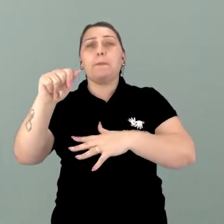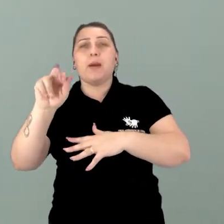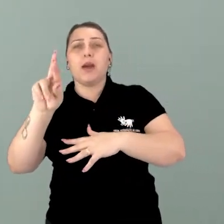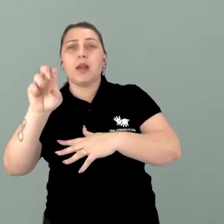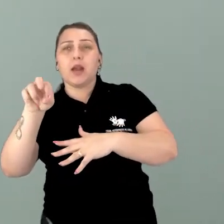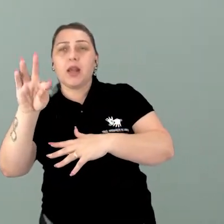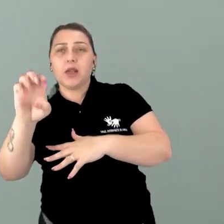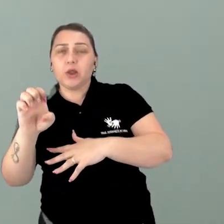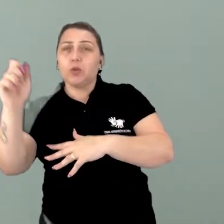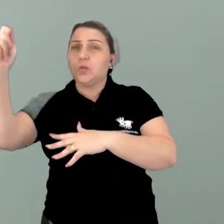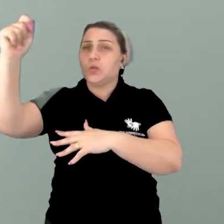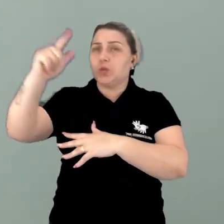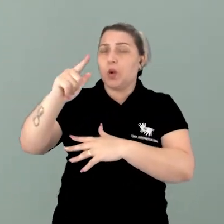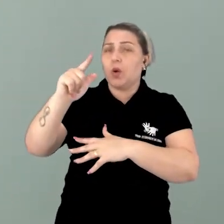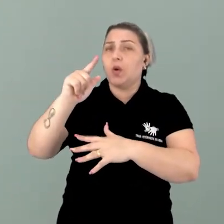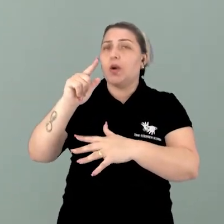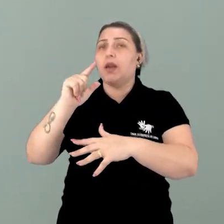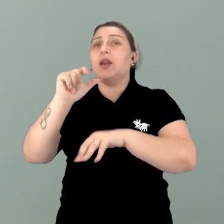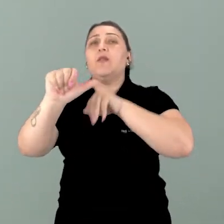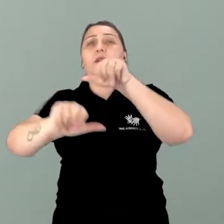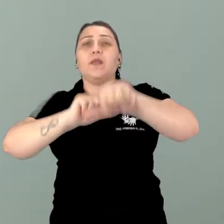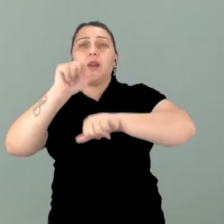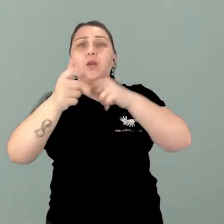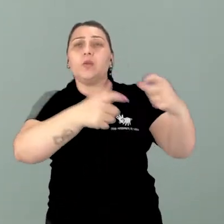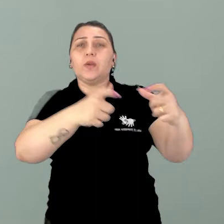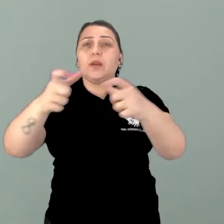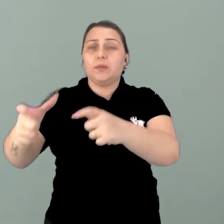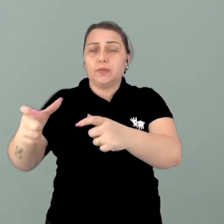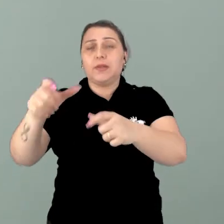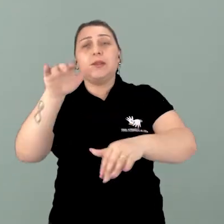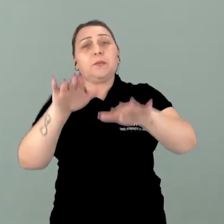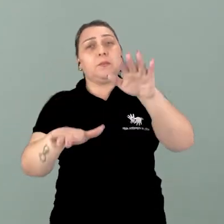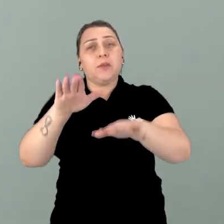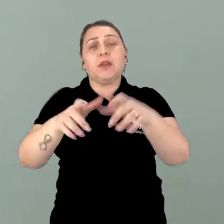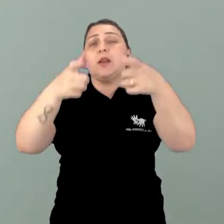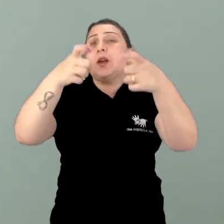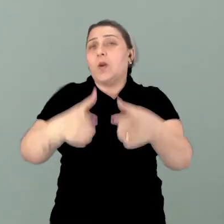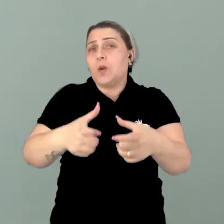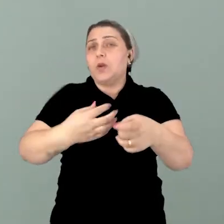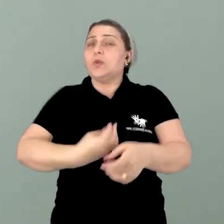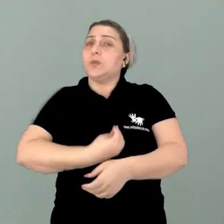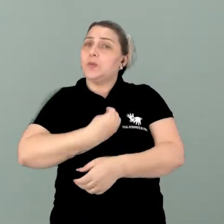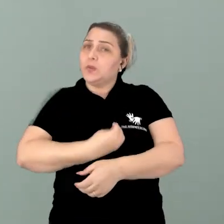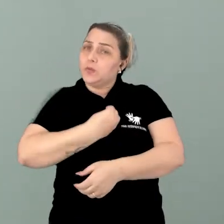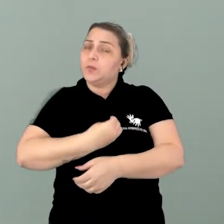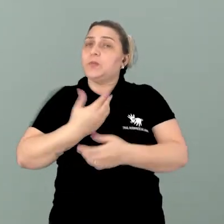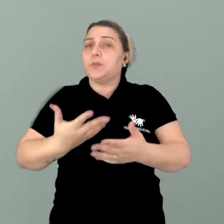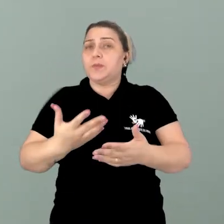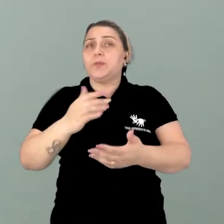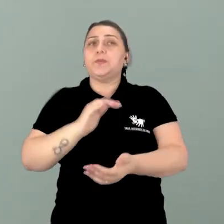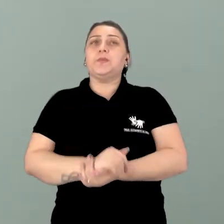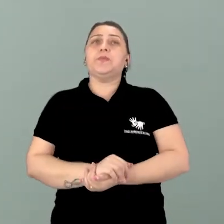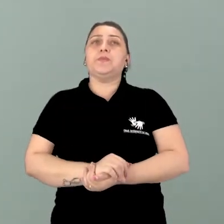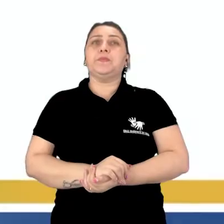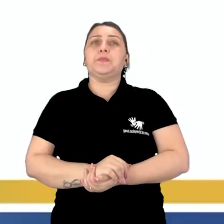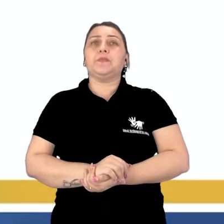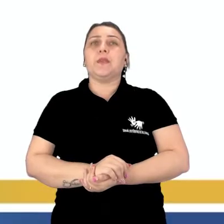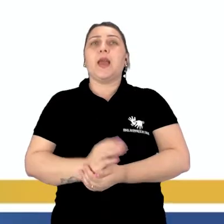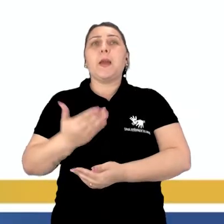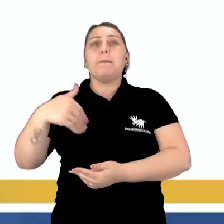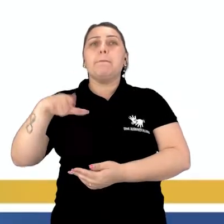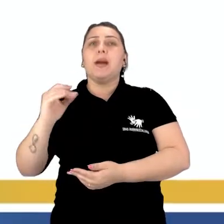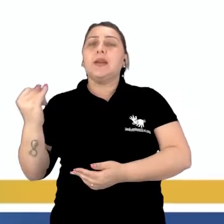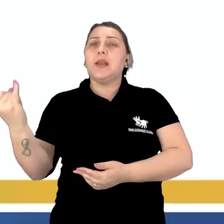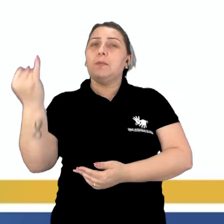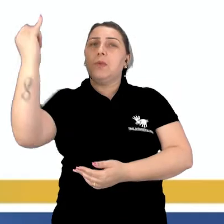do Sol, que vai variar também de um lugar para o outro, dependendo de onde eu estou localizado no planeta. O que mais que